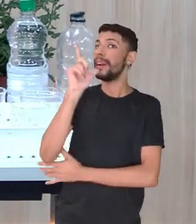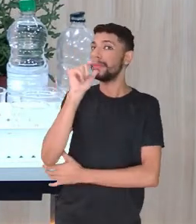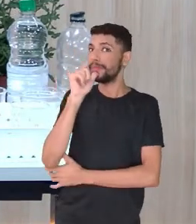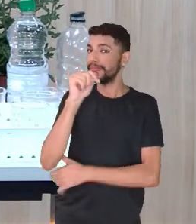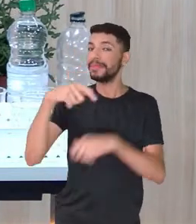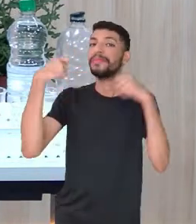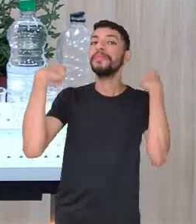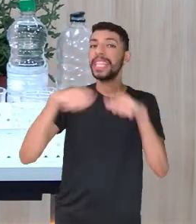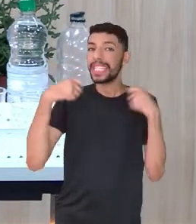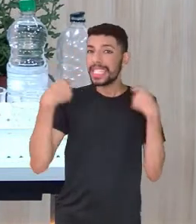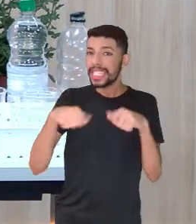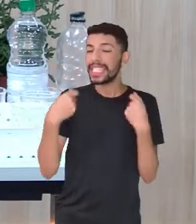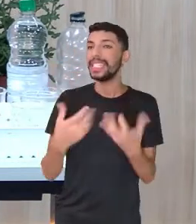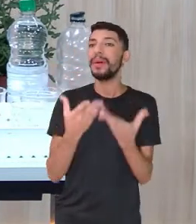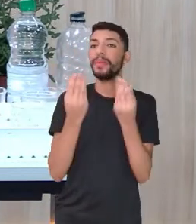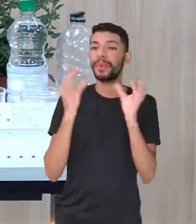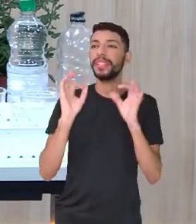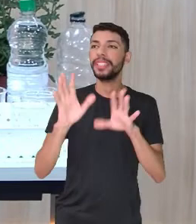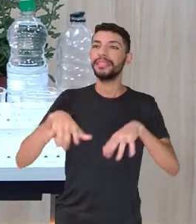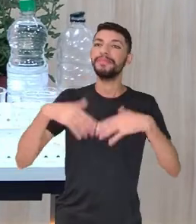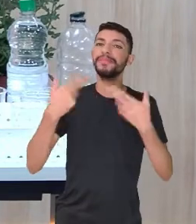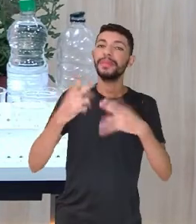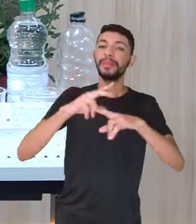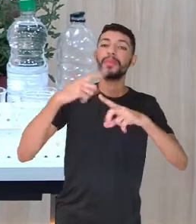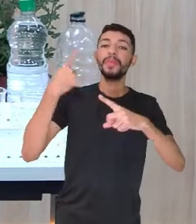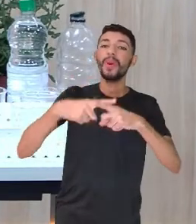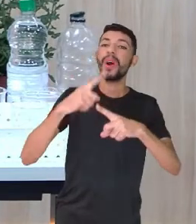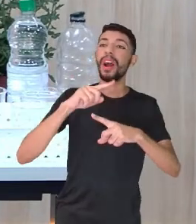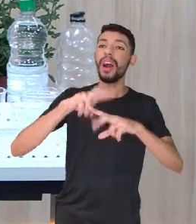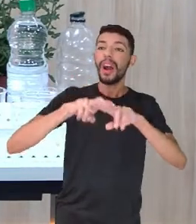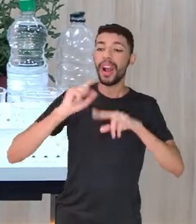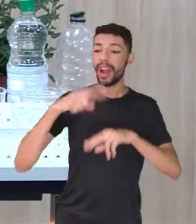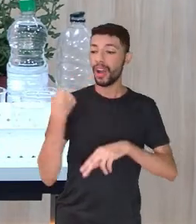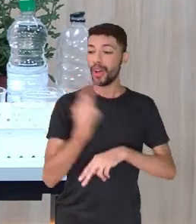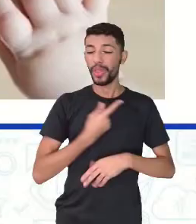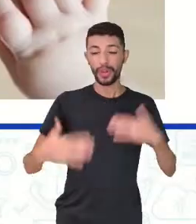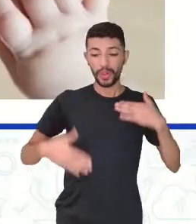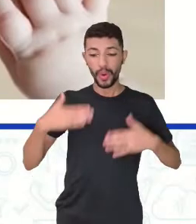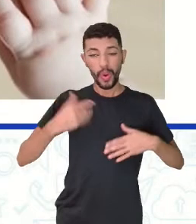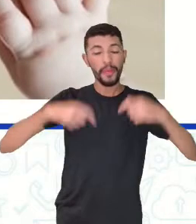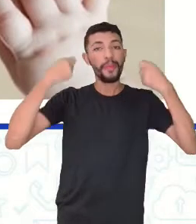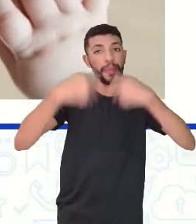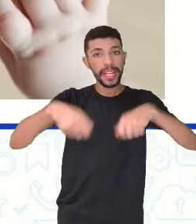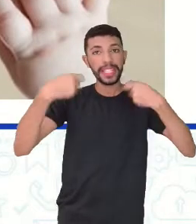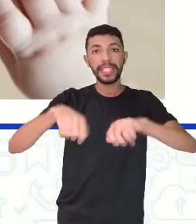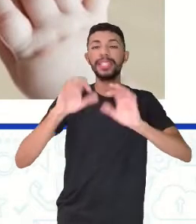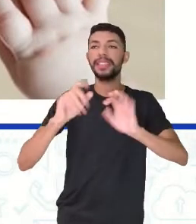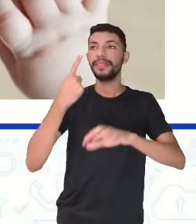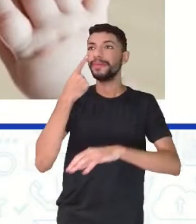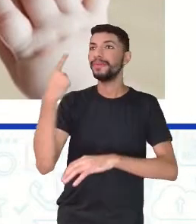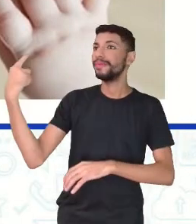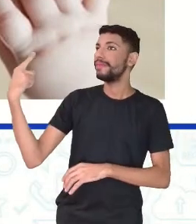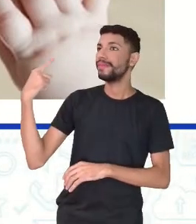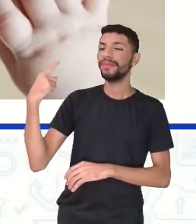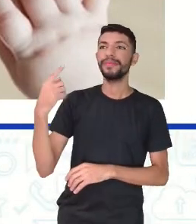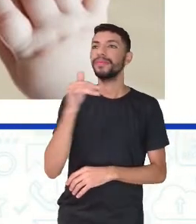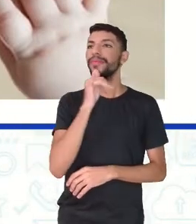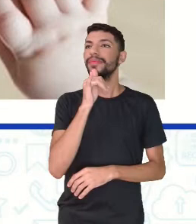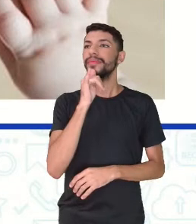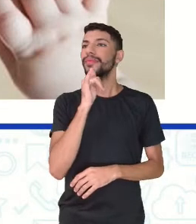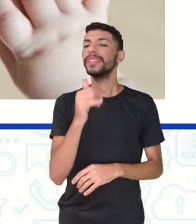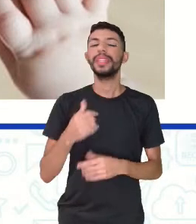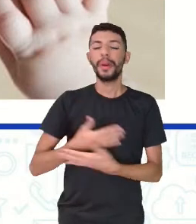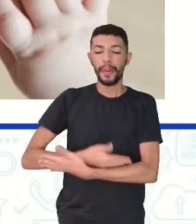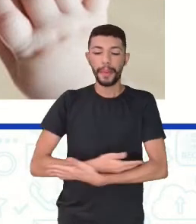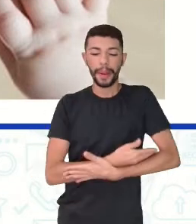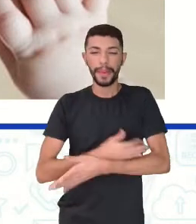Precisamos tomar muita água, porque o nosso corpo perde. Veja que o bebê, vejam aí a textura, né? A questão aí da